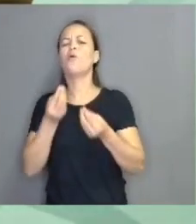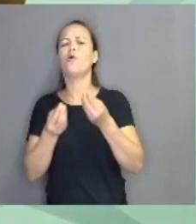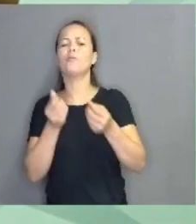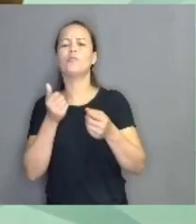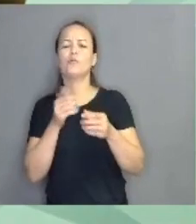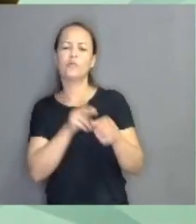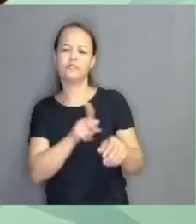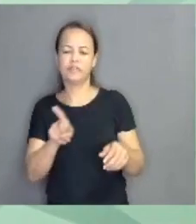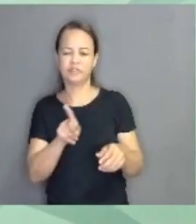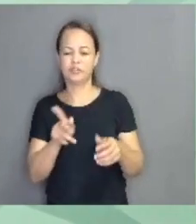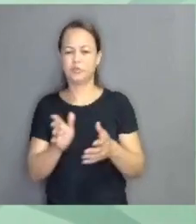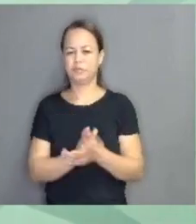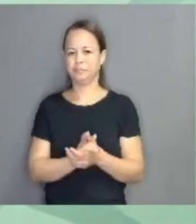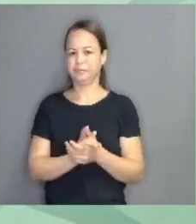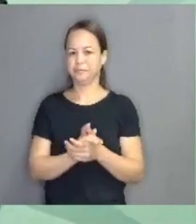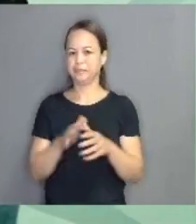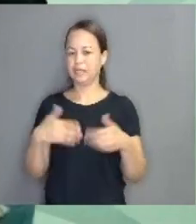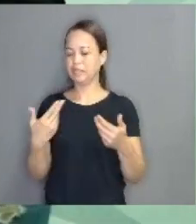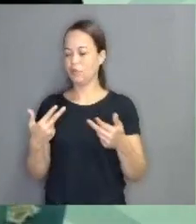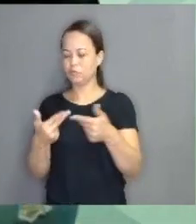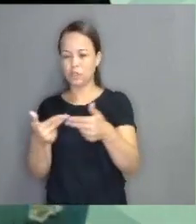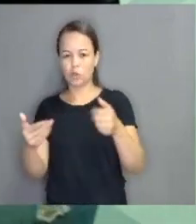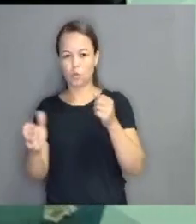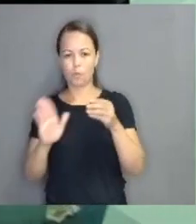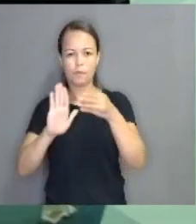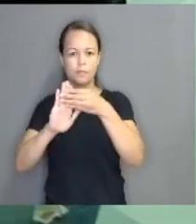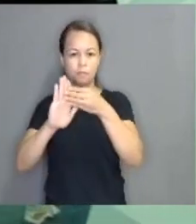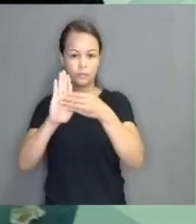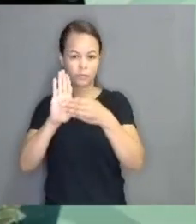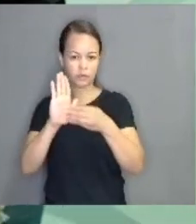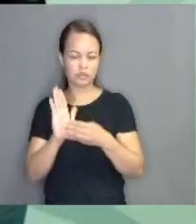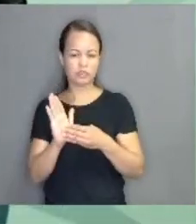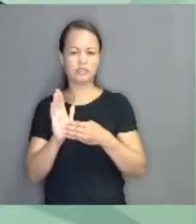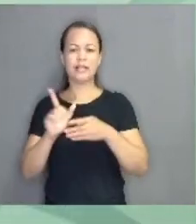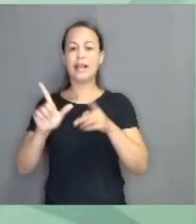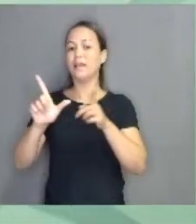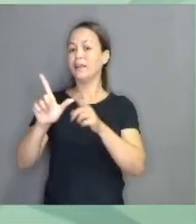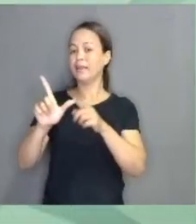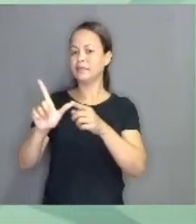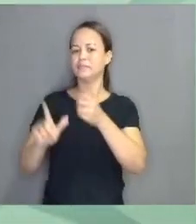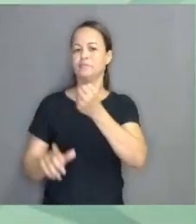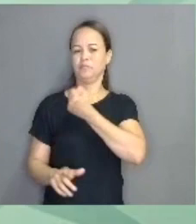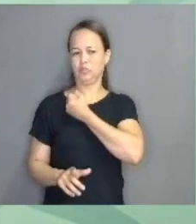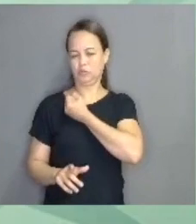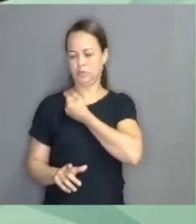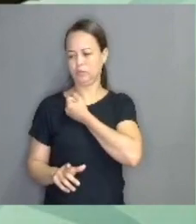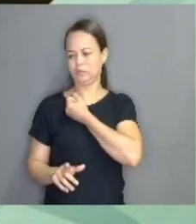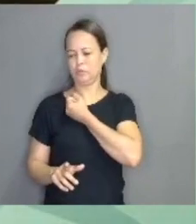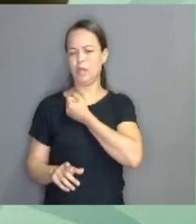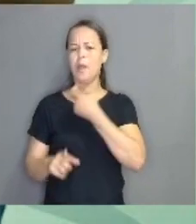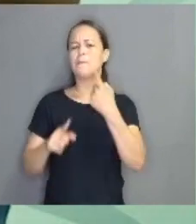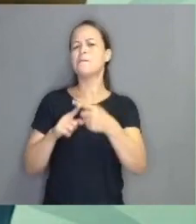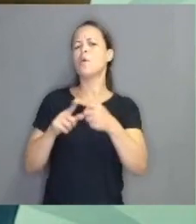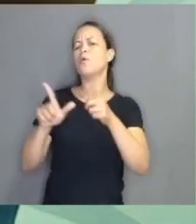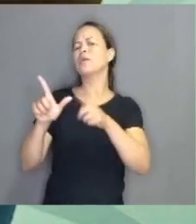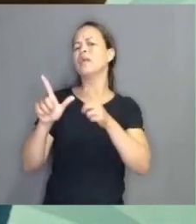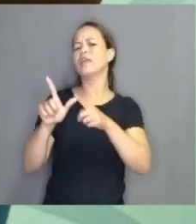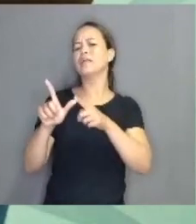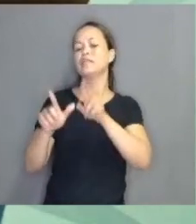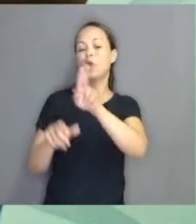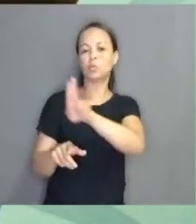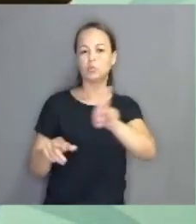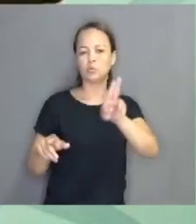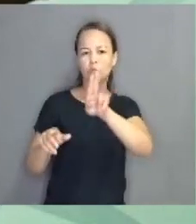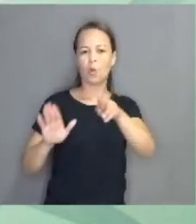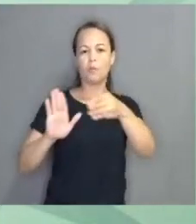nas embalagens dos produtos nós encontramos letras e números. Por que letras? Porque é o nome do produto. E os números?